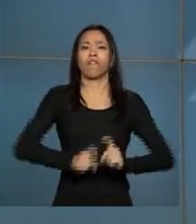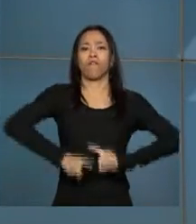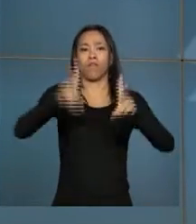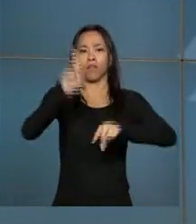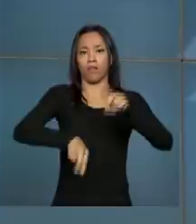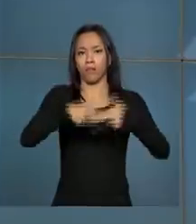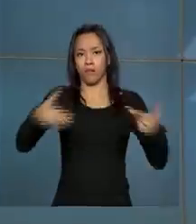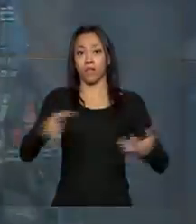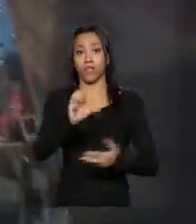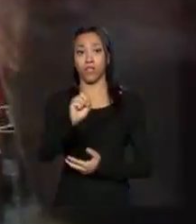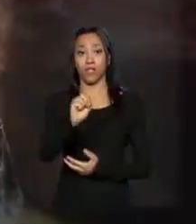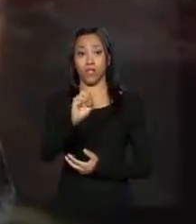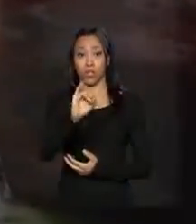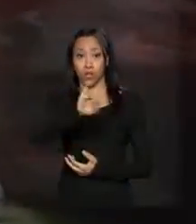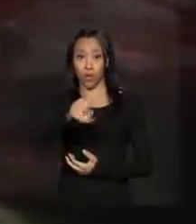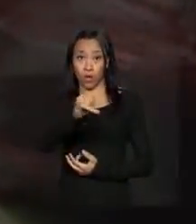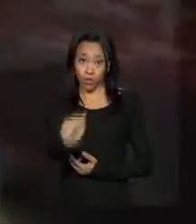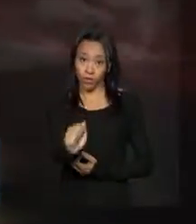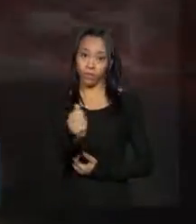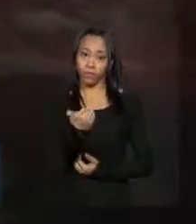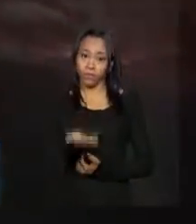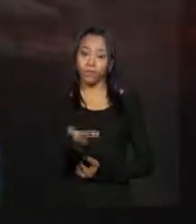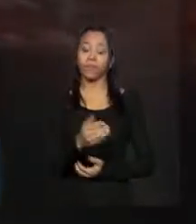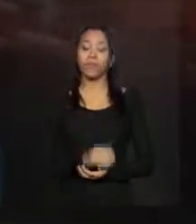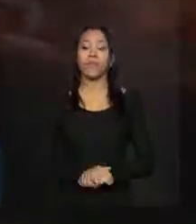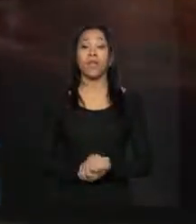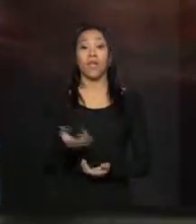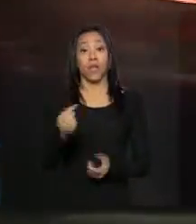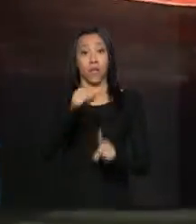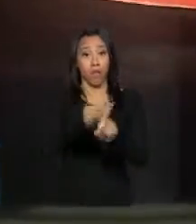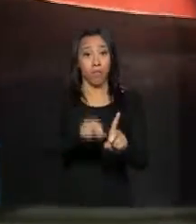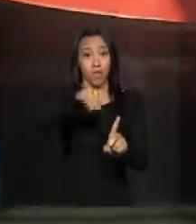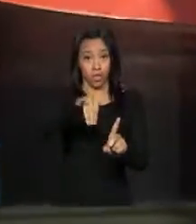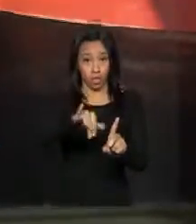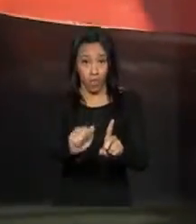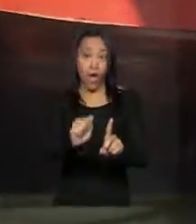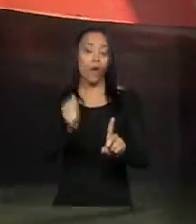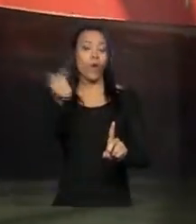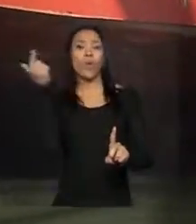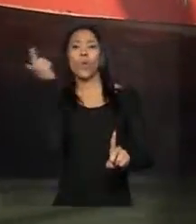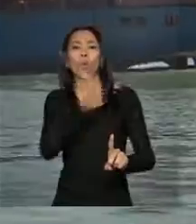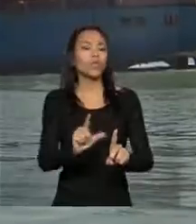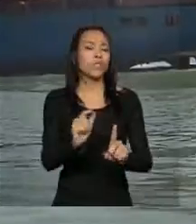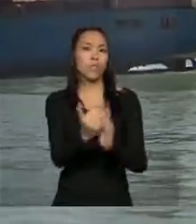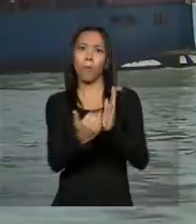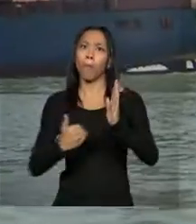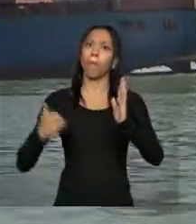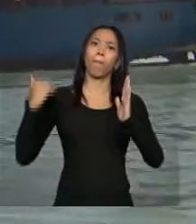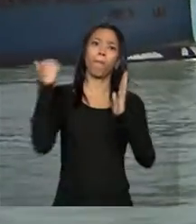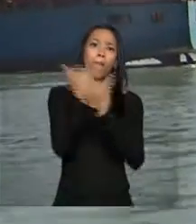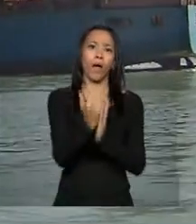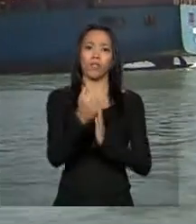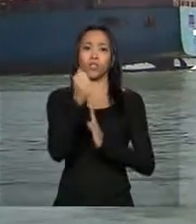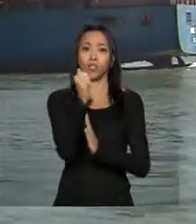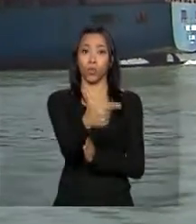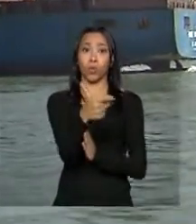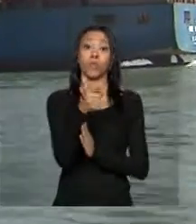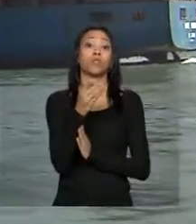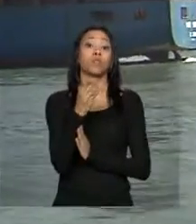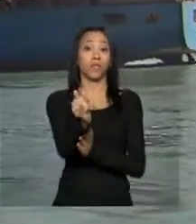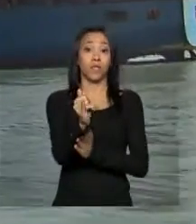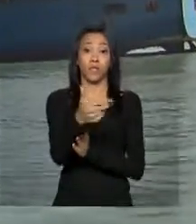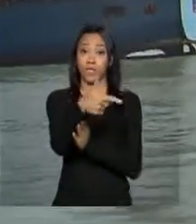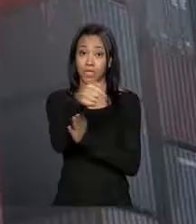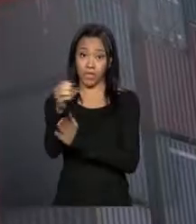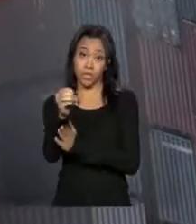soja. Em maio, a balança comercial brasileira registrou superávit de mais de 2 bilhões e 700 milhões